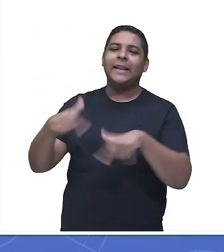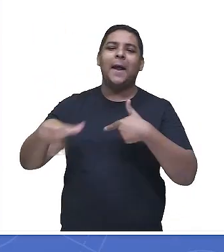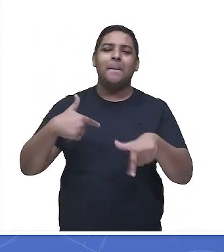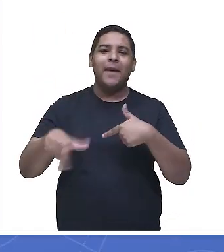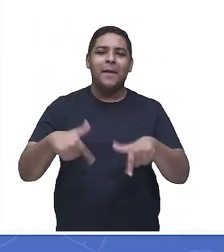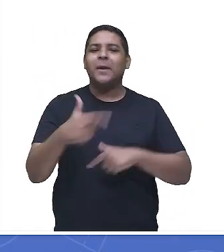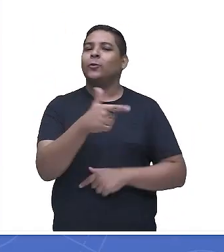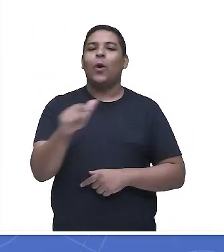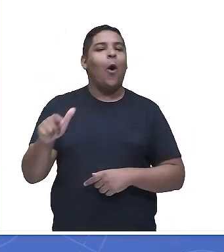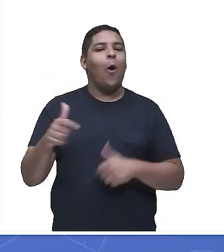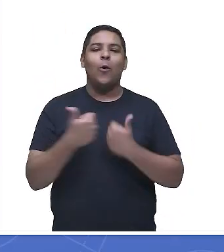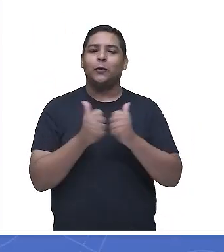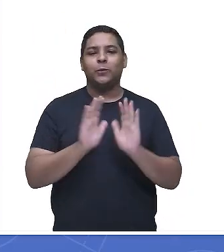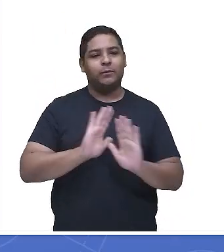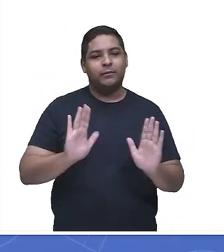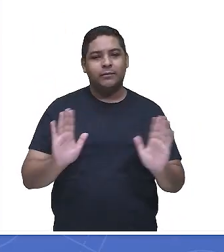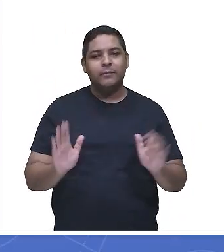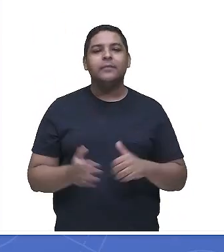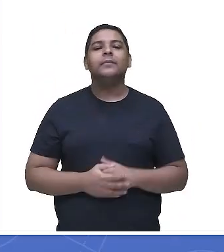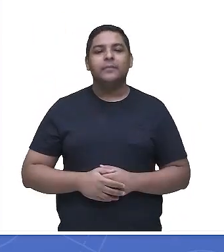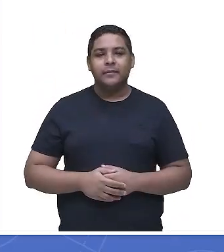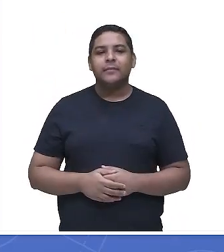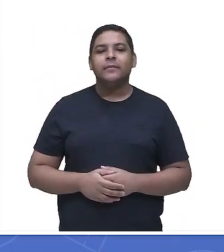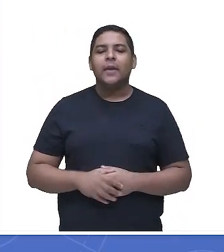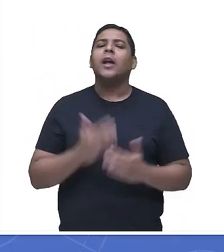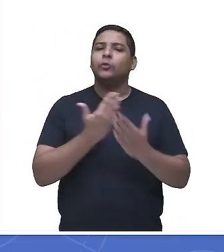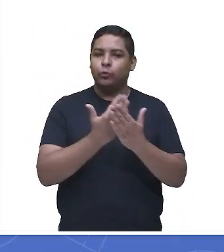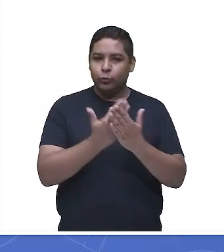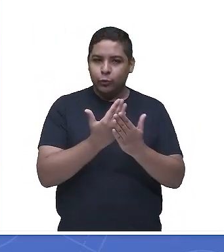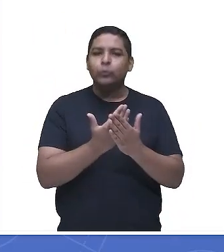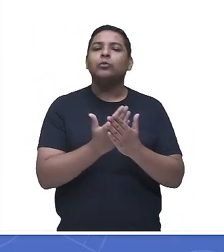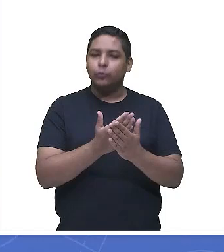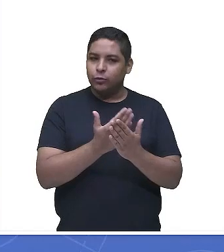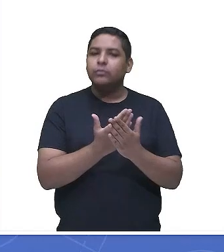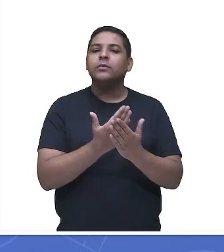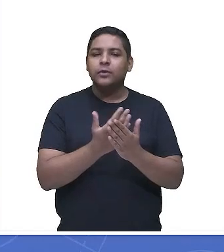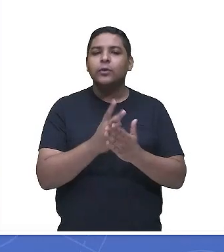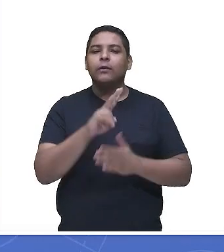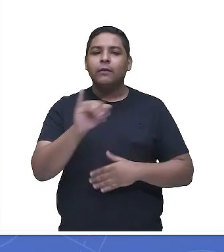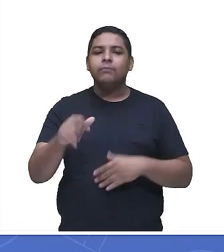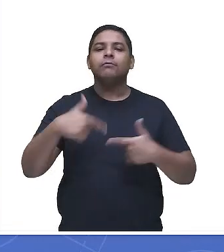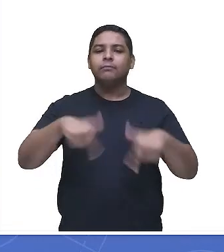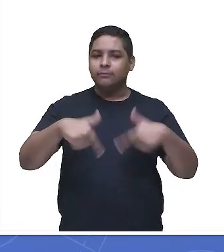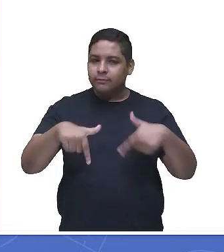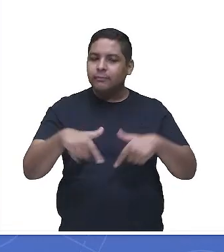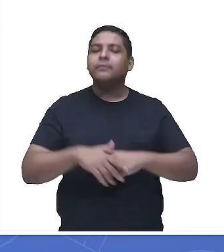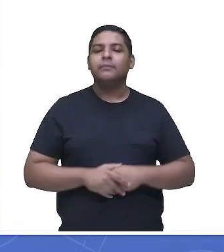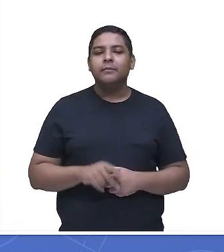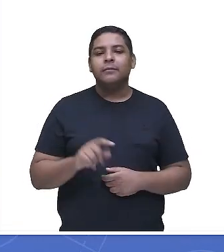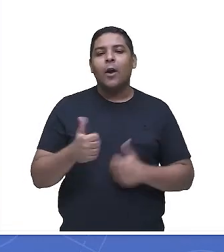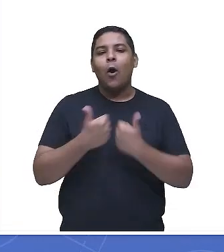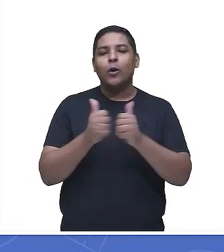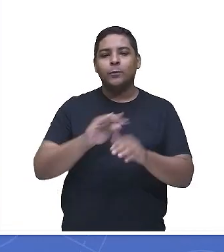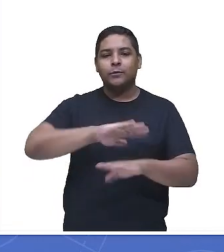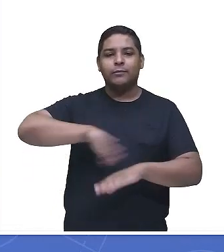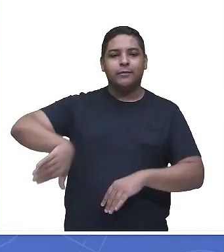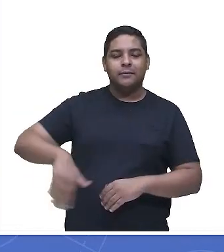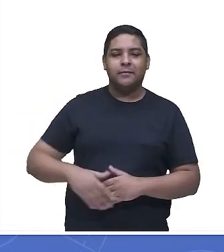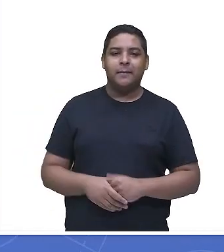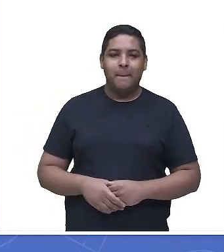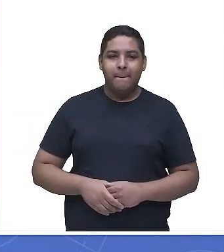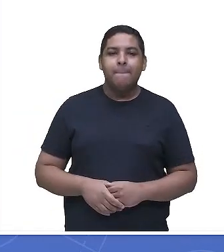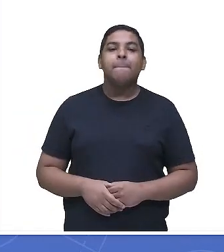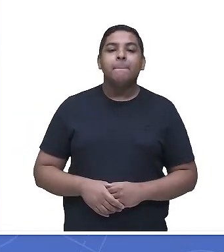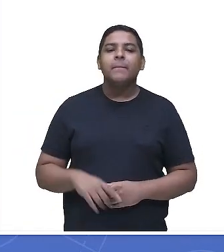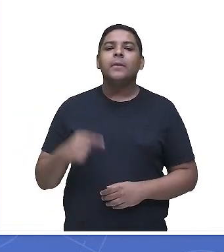mais de ônibus. Mas eu andei muito, tá, gente? Então estude aí também você e trabalhe pra você não andar mais de ônibus. E aí eu entro no 350 e